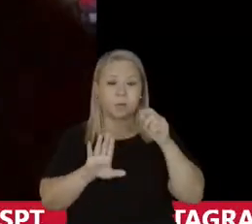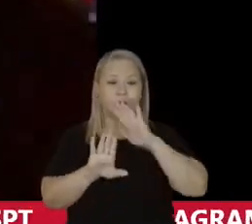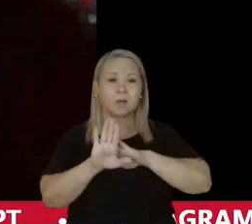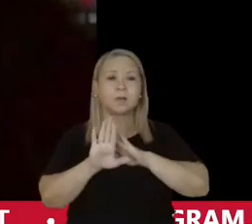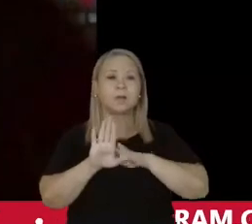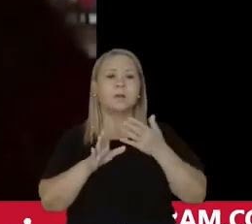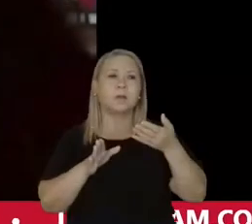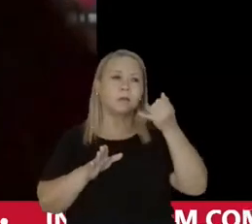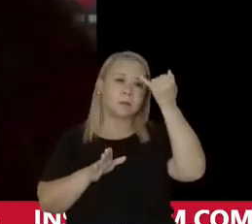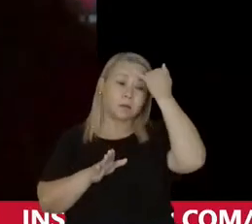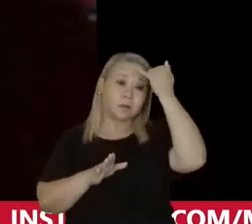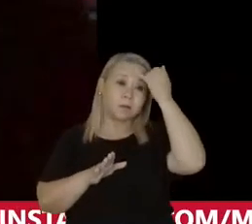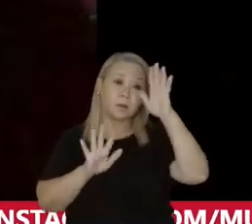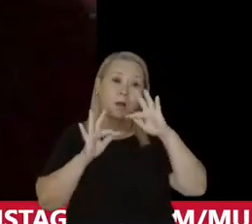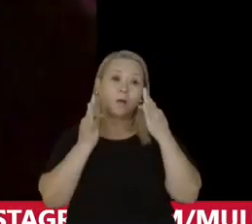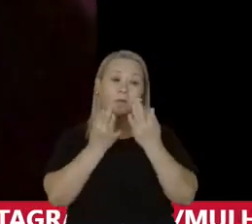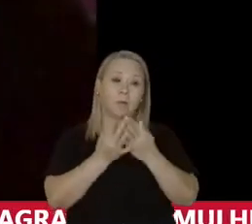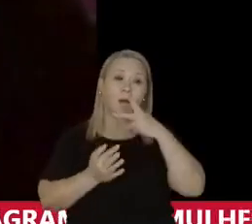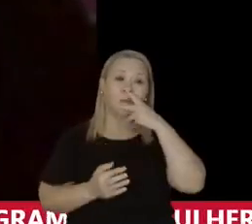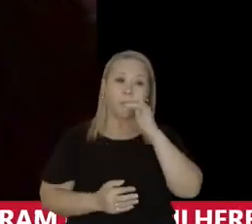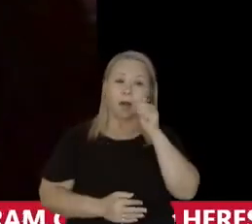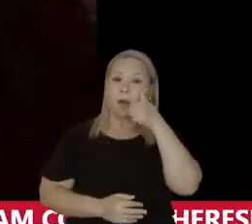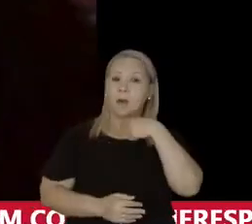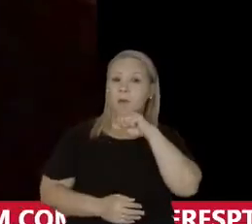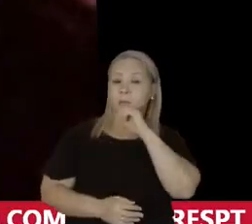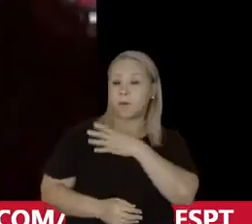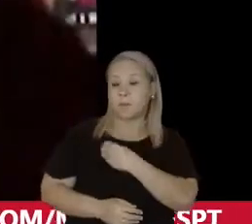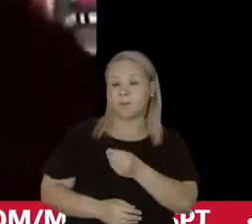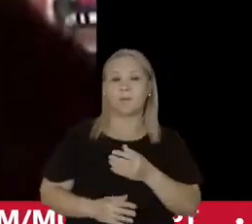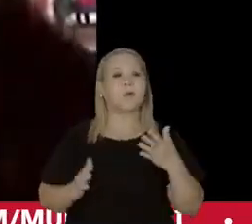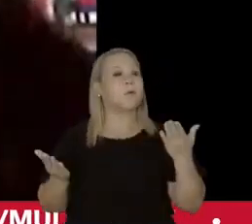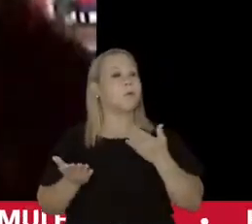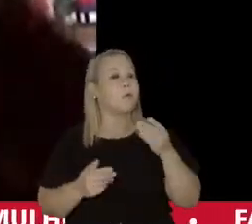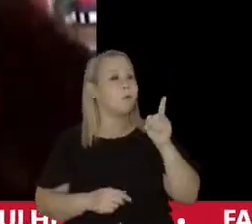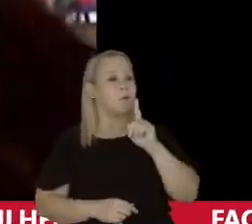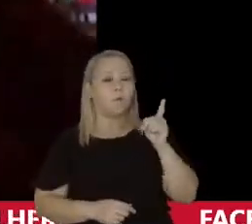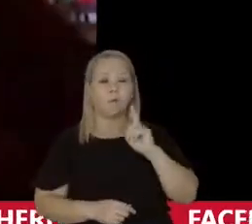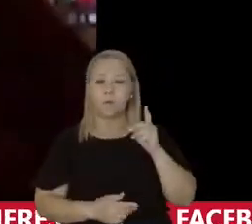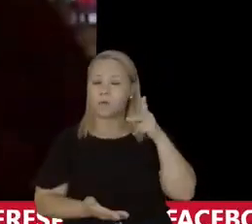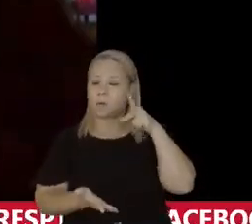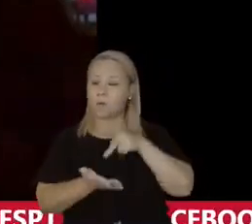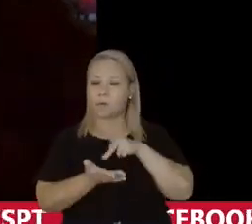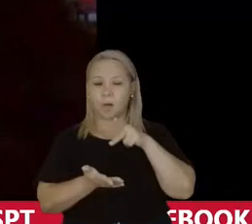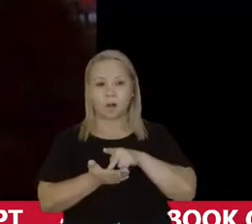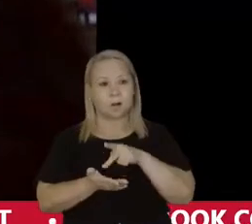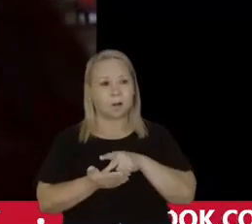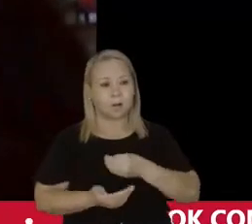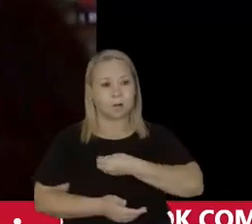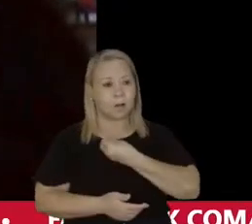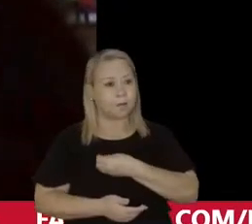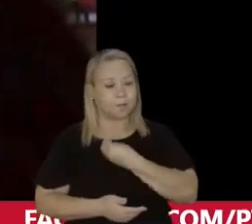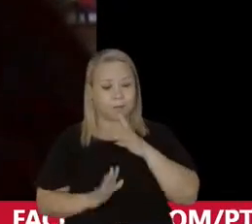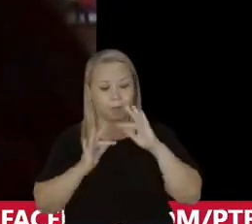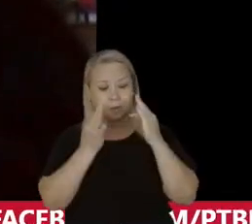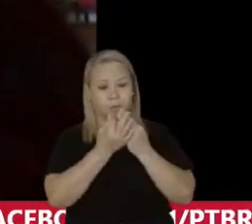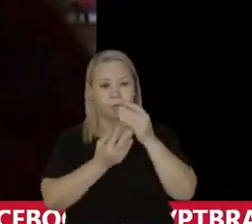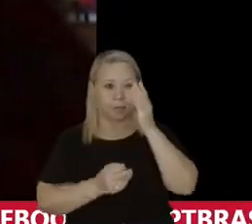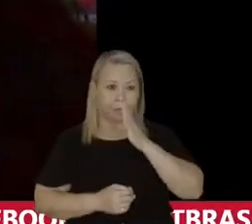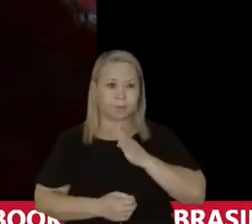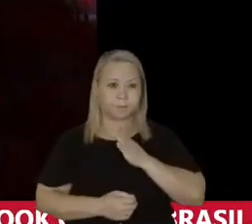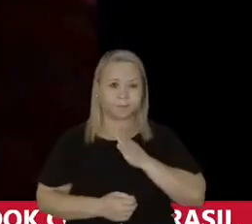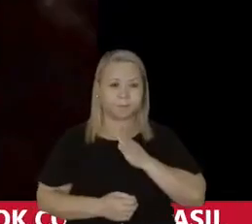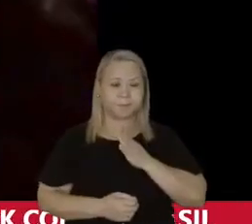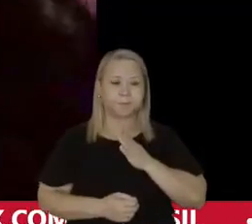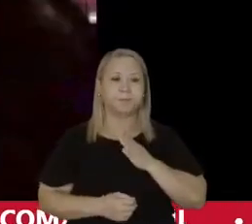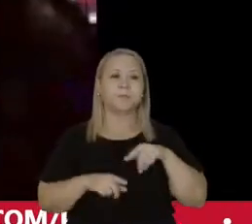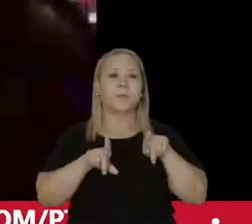pai, mãe, filhos, mas a gente sabe que hoje essa não é uma realidade que atravessa a vida das famílias brasileiras, inclusive